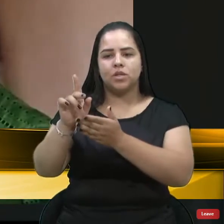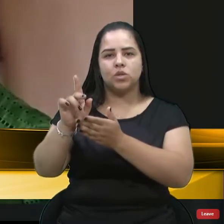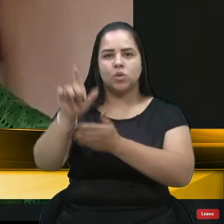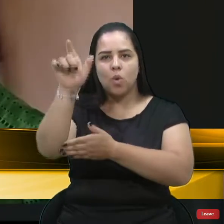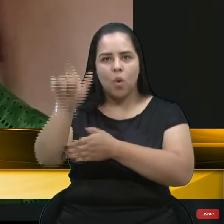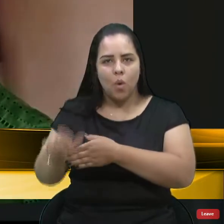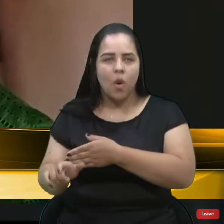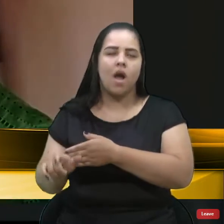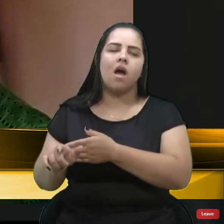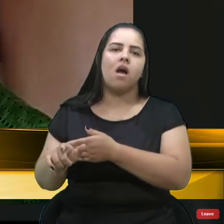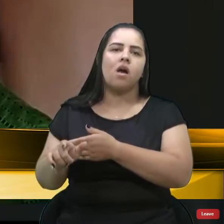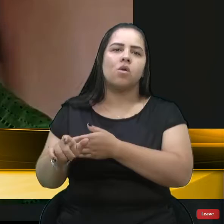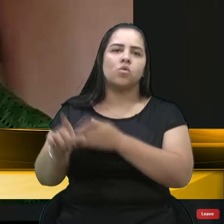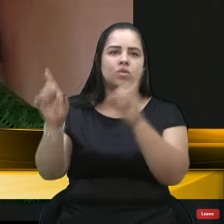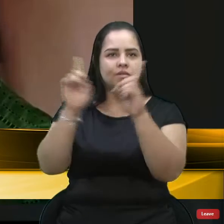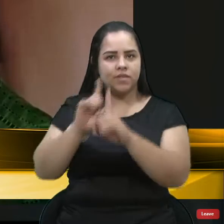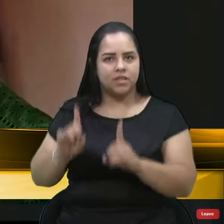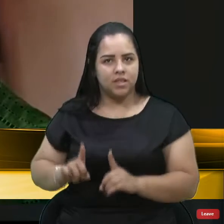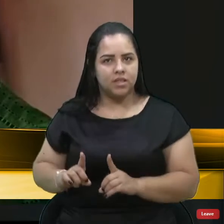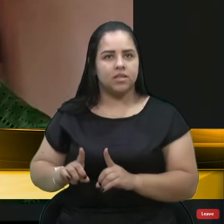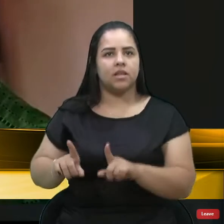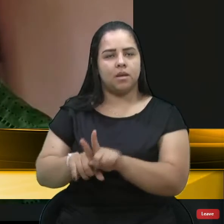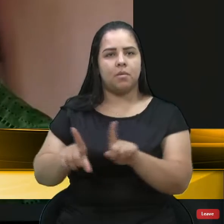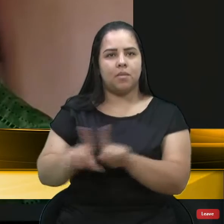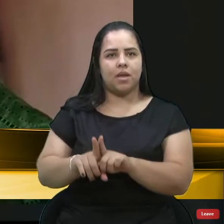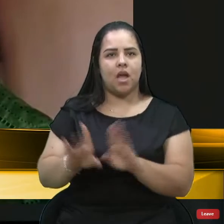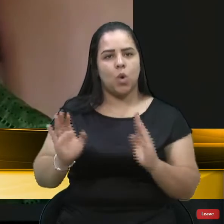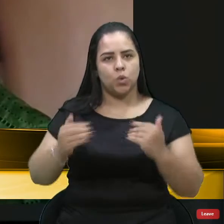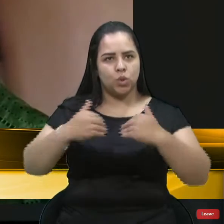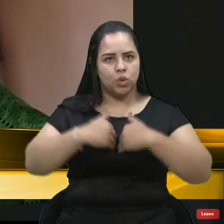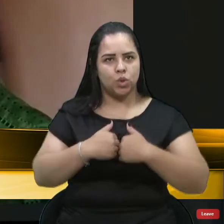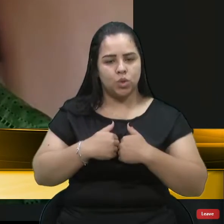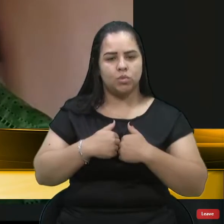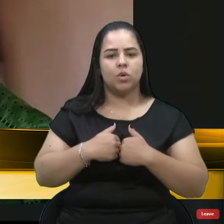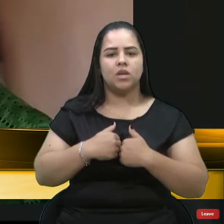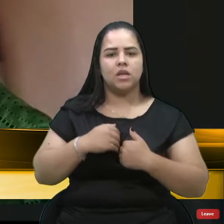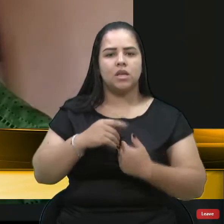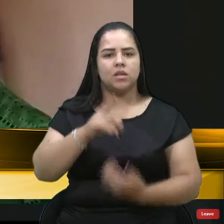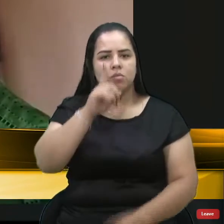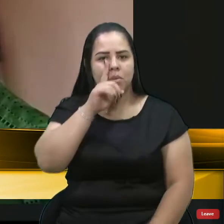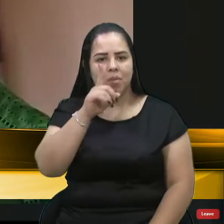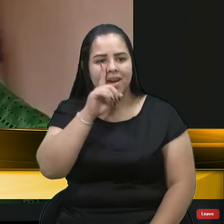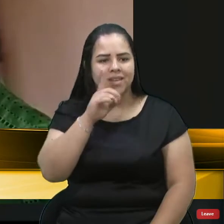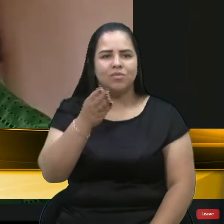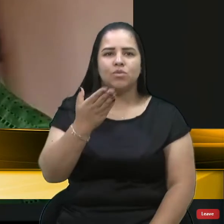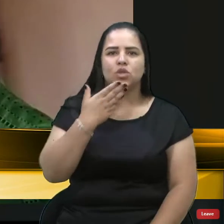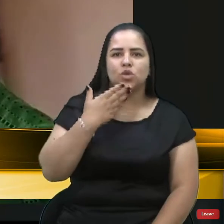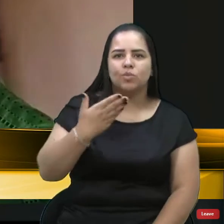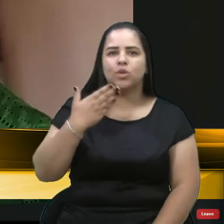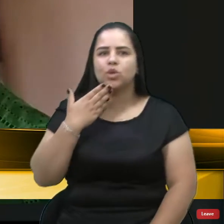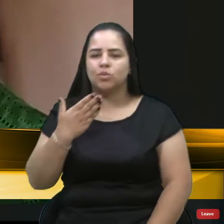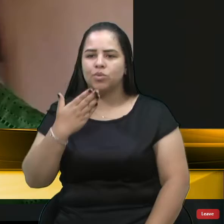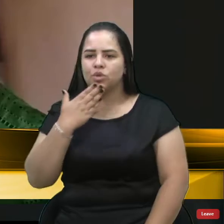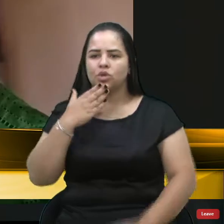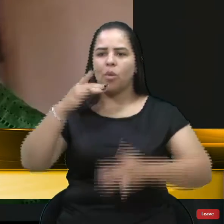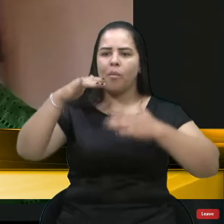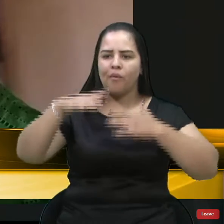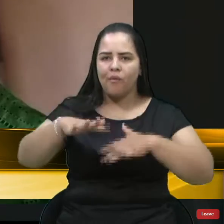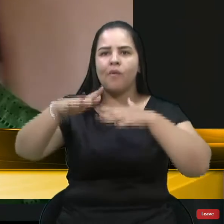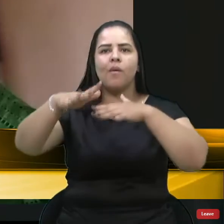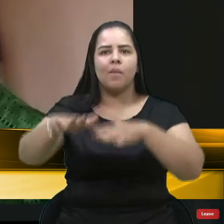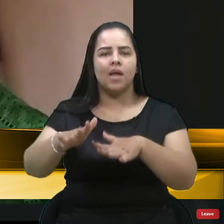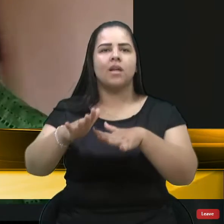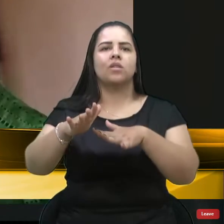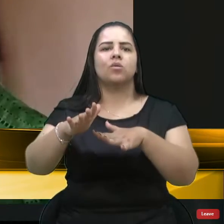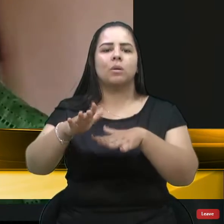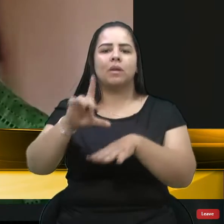autismo, e por isso, então, elas vêm reivindicando e fazendo inúmeros movimentos, né, para buscar esse atendimento